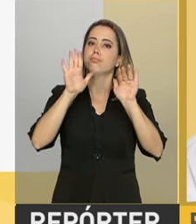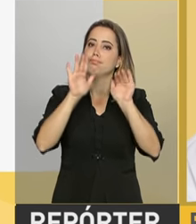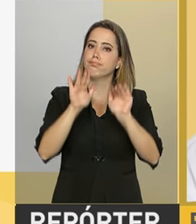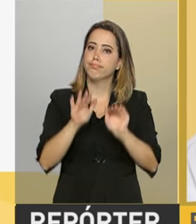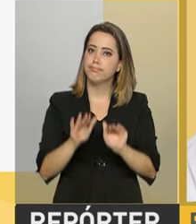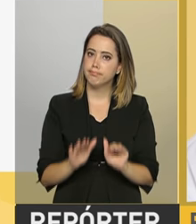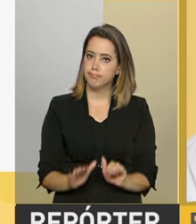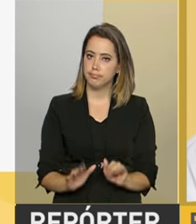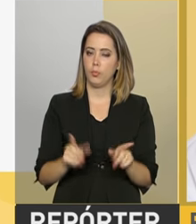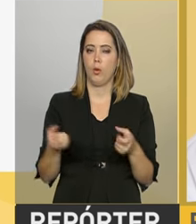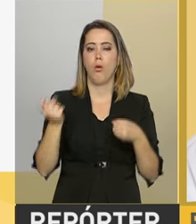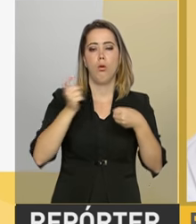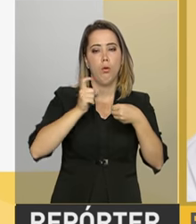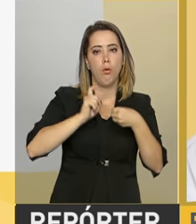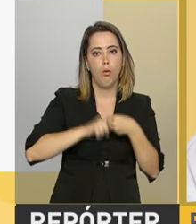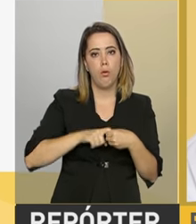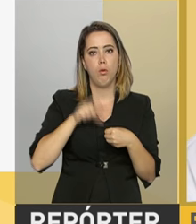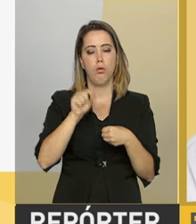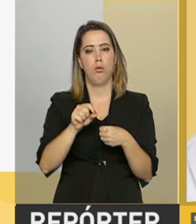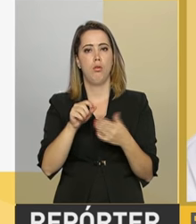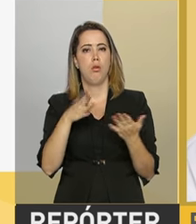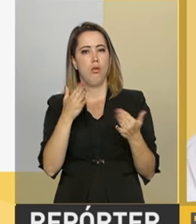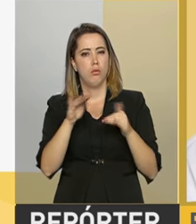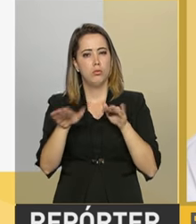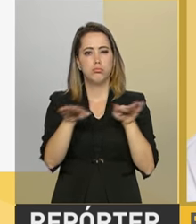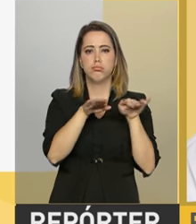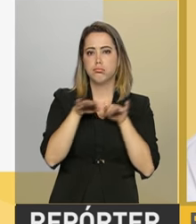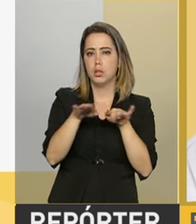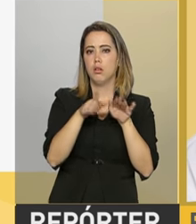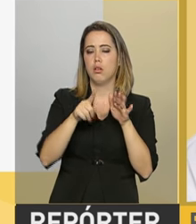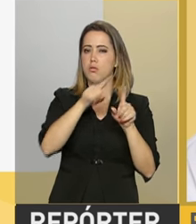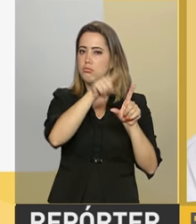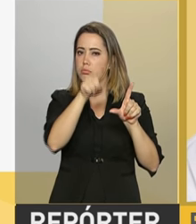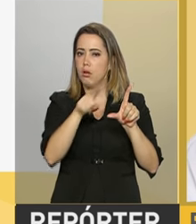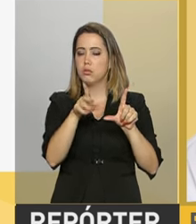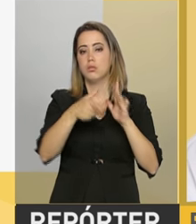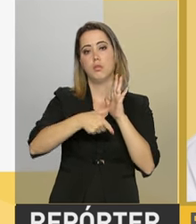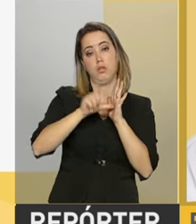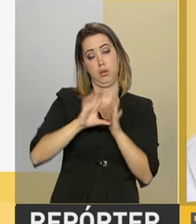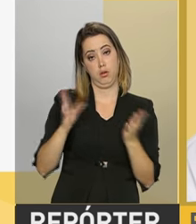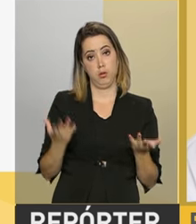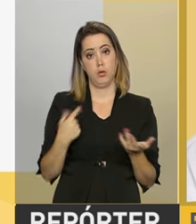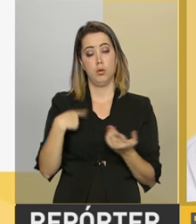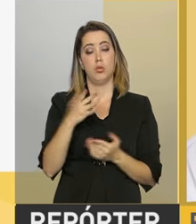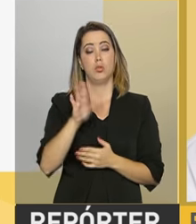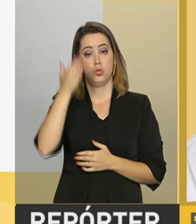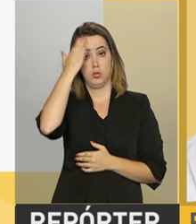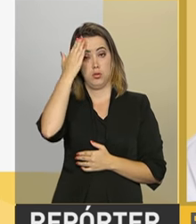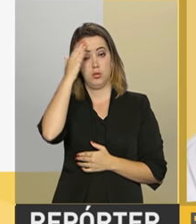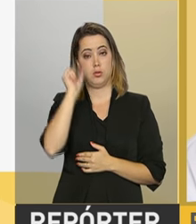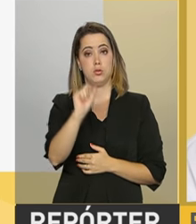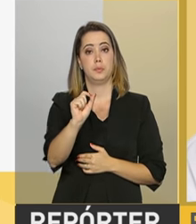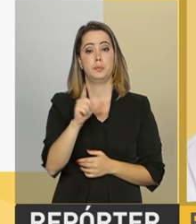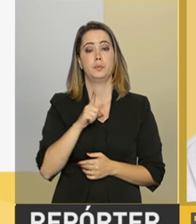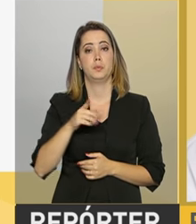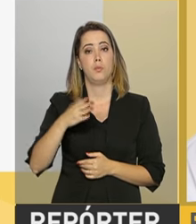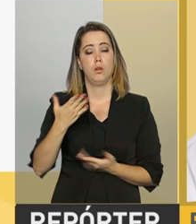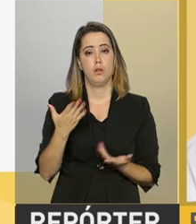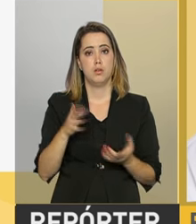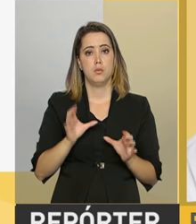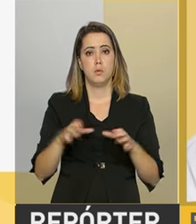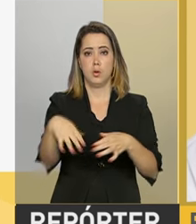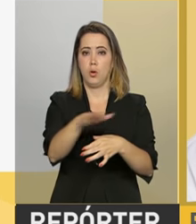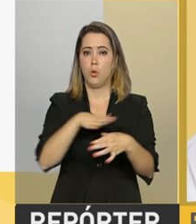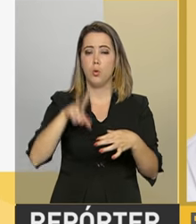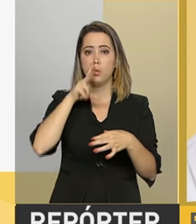muito, voltando aos níveis anteriores. E também sabemos que o fato do efetivo das